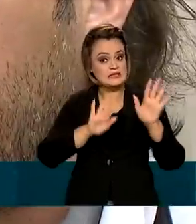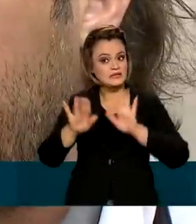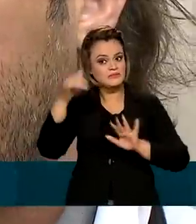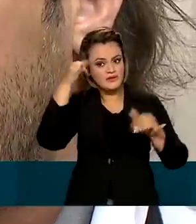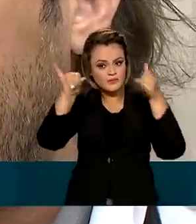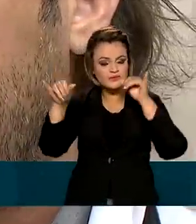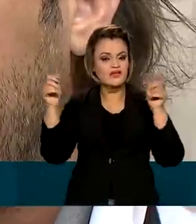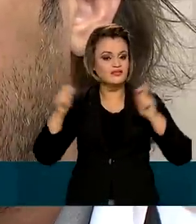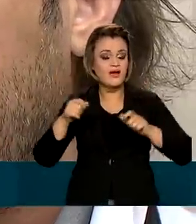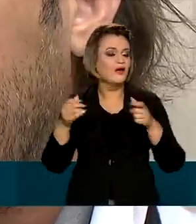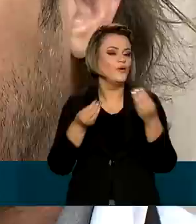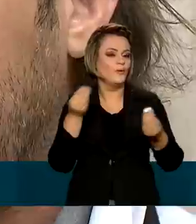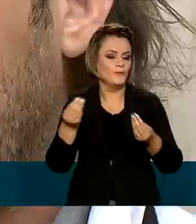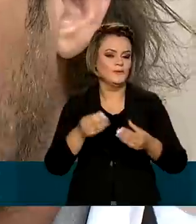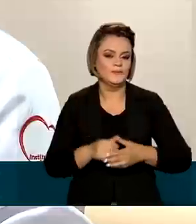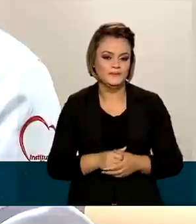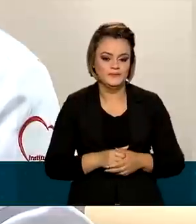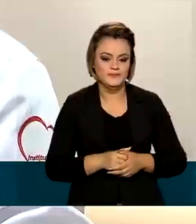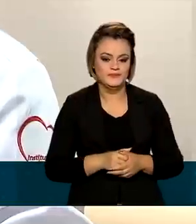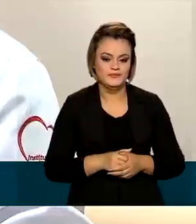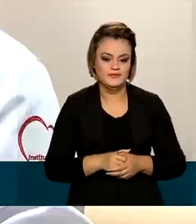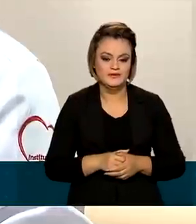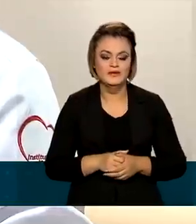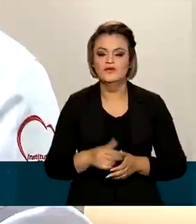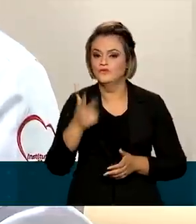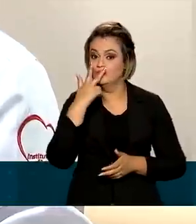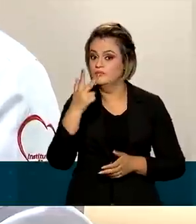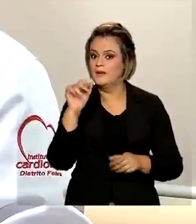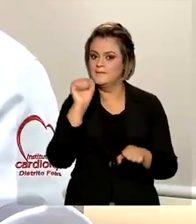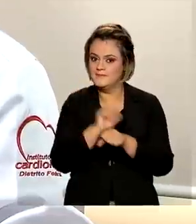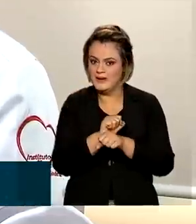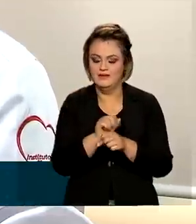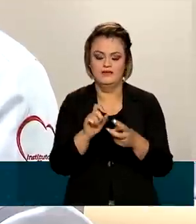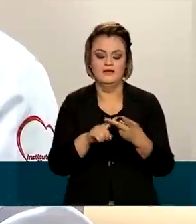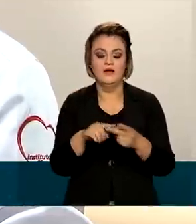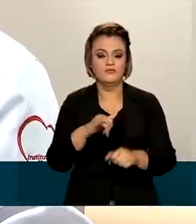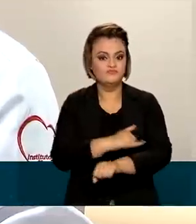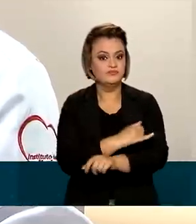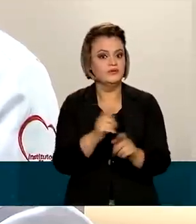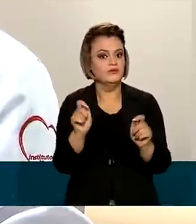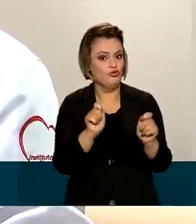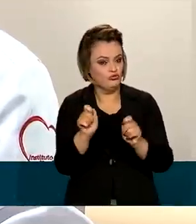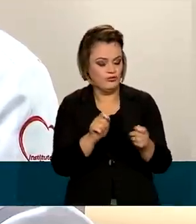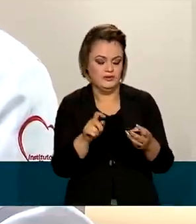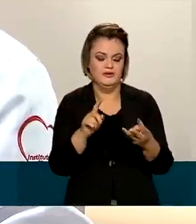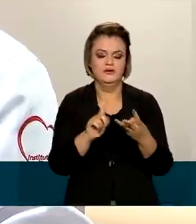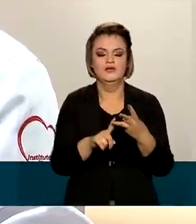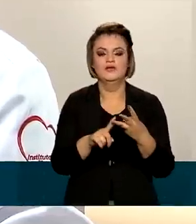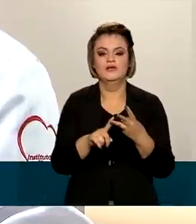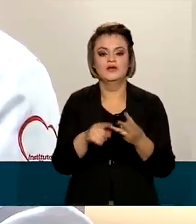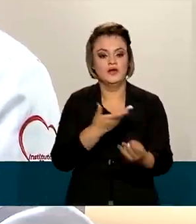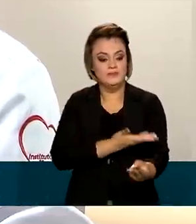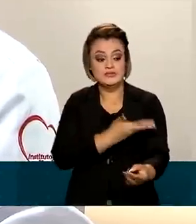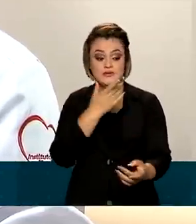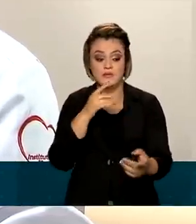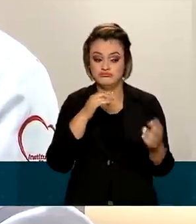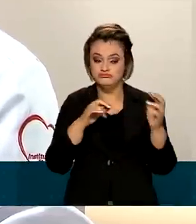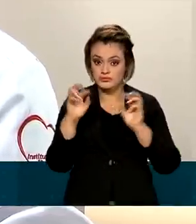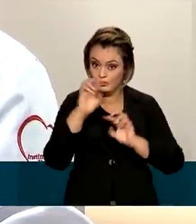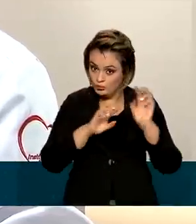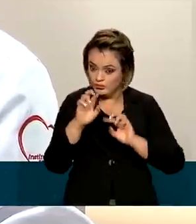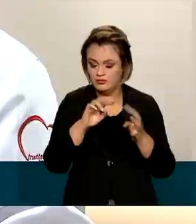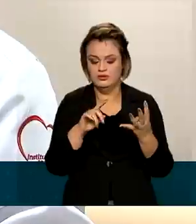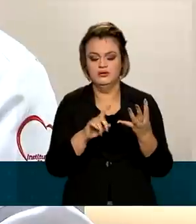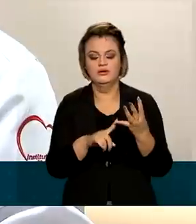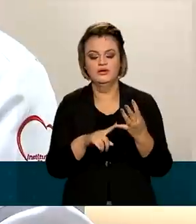cardíaca com alguns cuidados. Cessar o tabagismo, é o controle da obesidade, é o controle da hipertensão arterial,